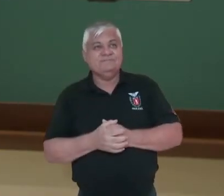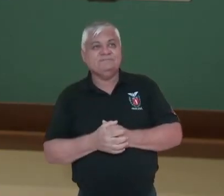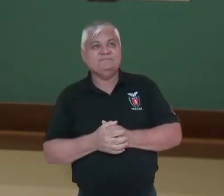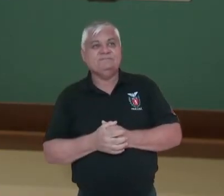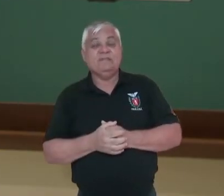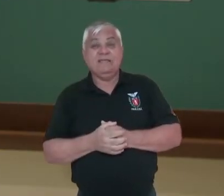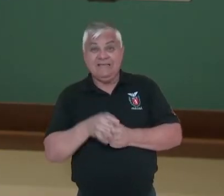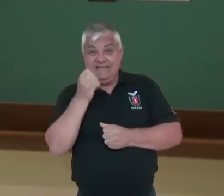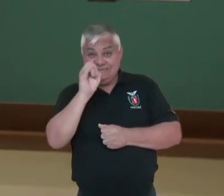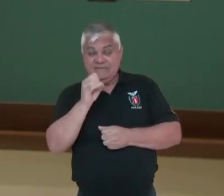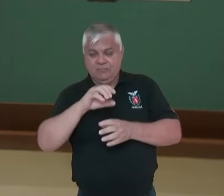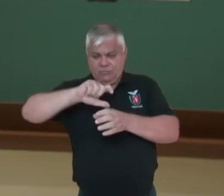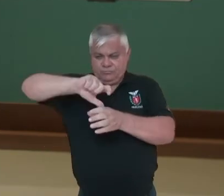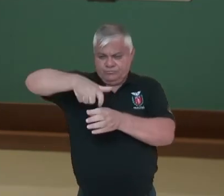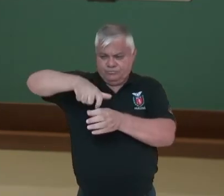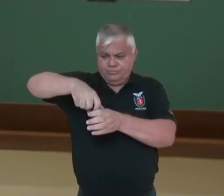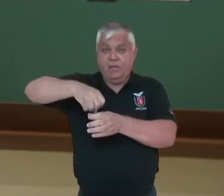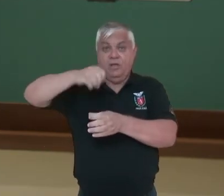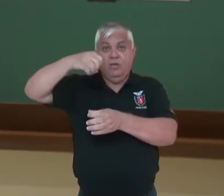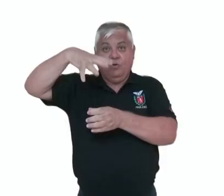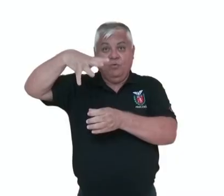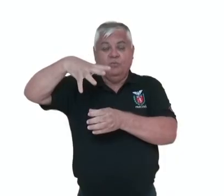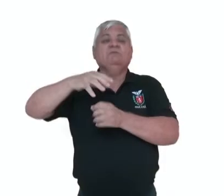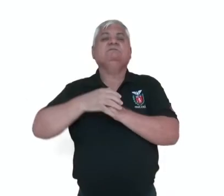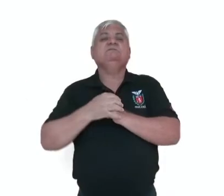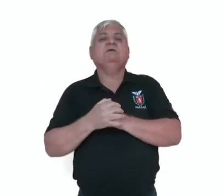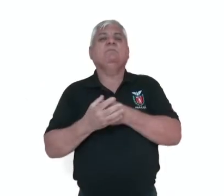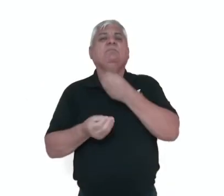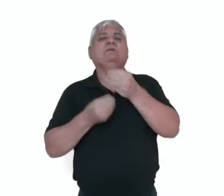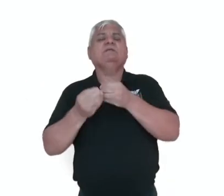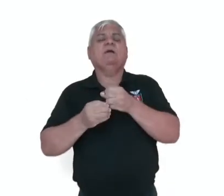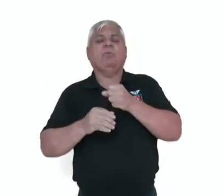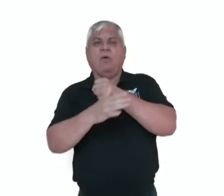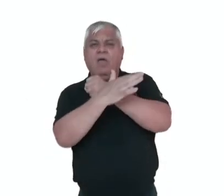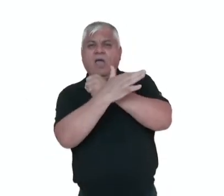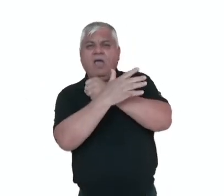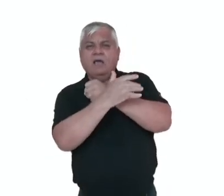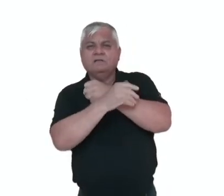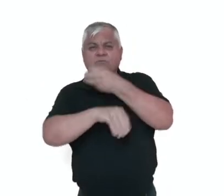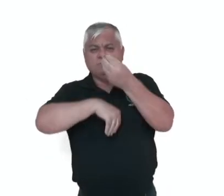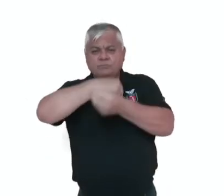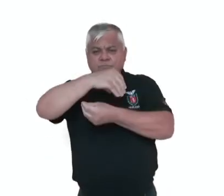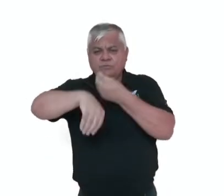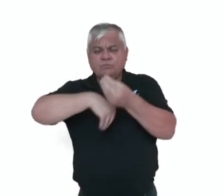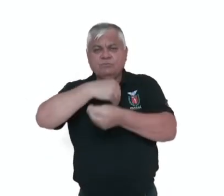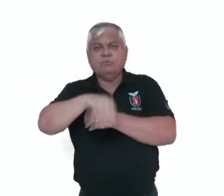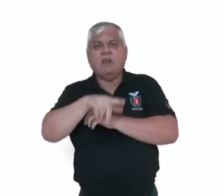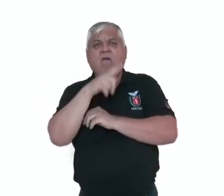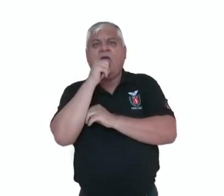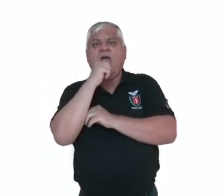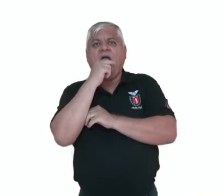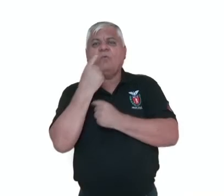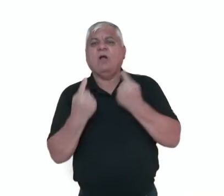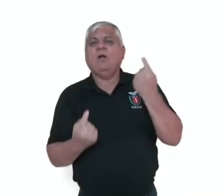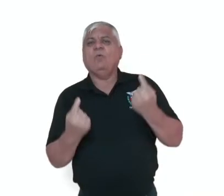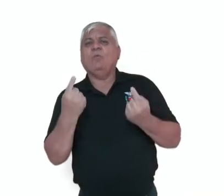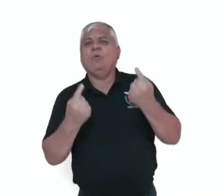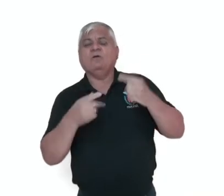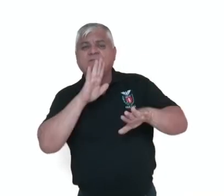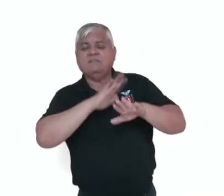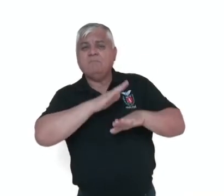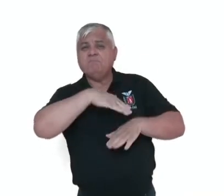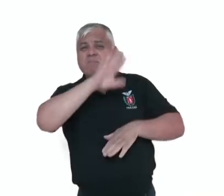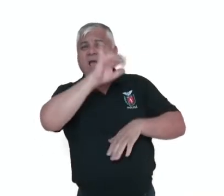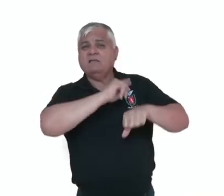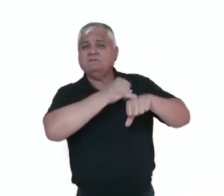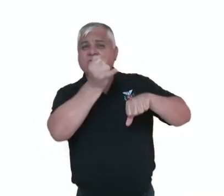A partir do grau de ionização, o alfa, dos ácidos, quando adicionada à água, você consegue prever qual ácido possui um alto grau de